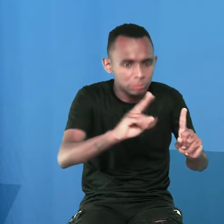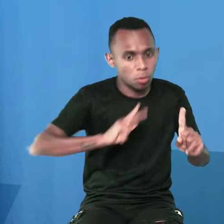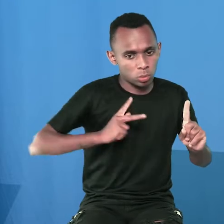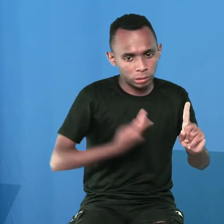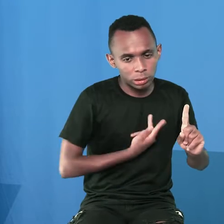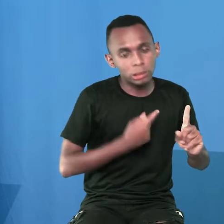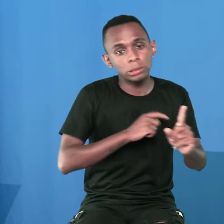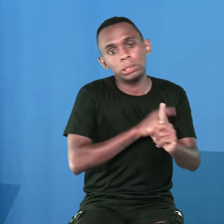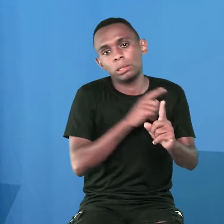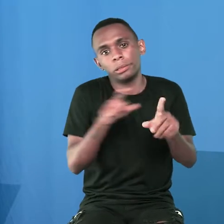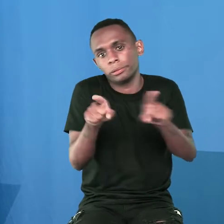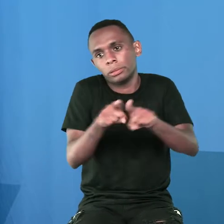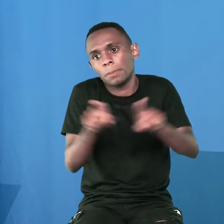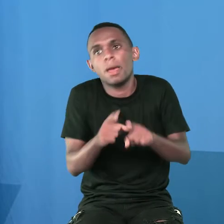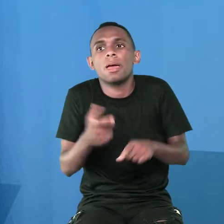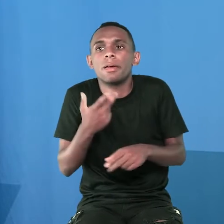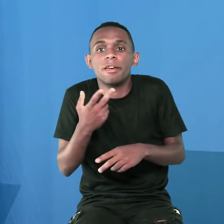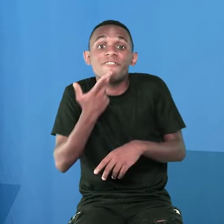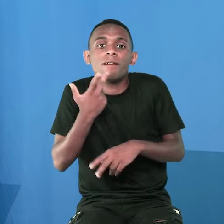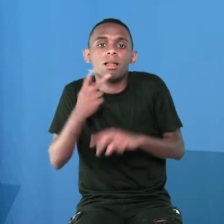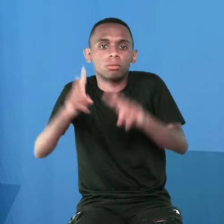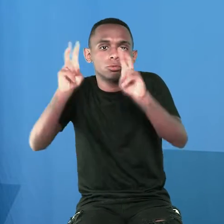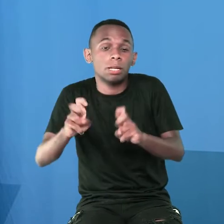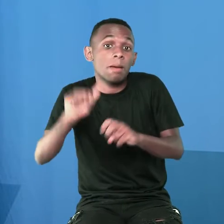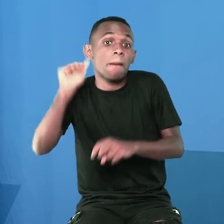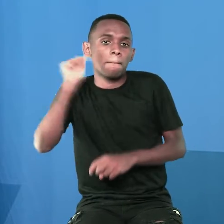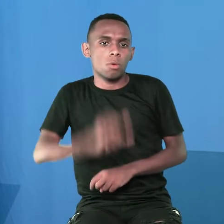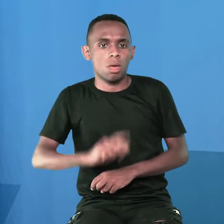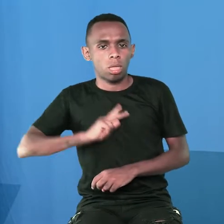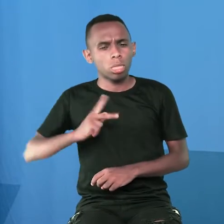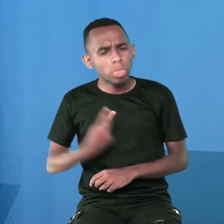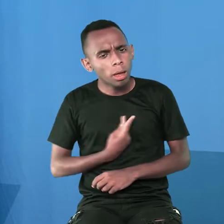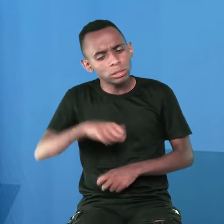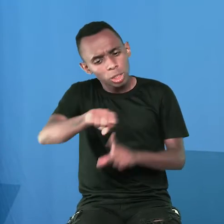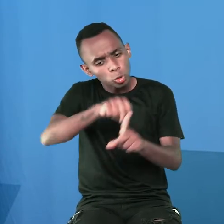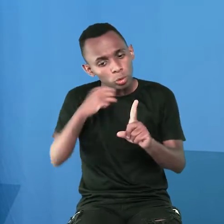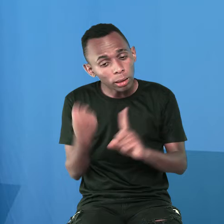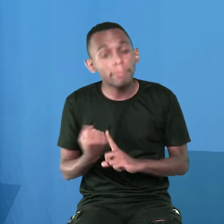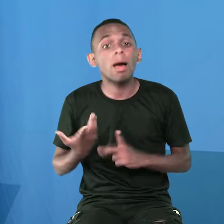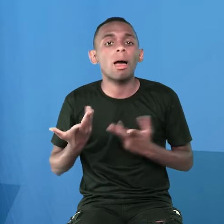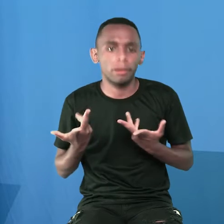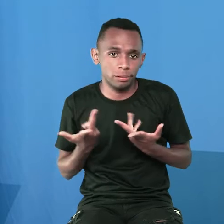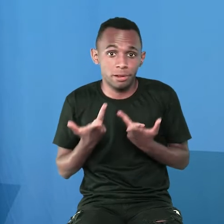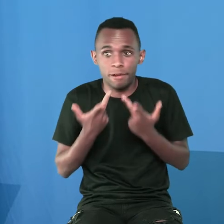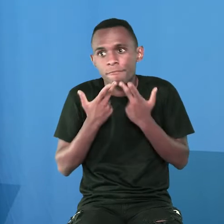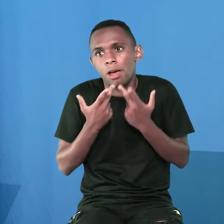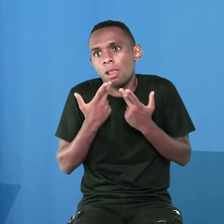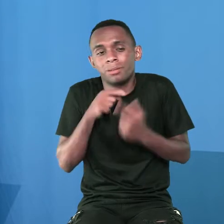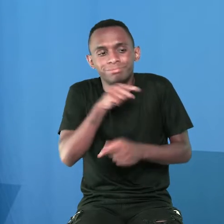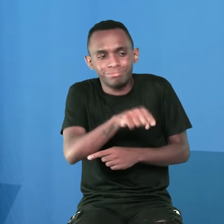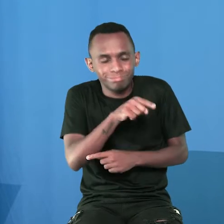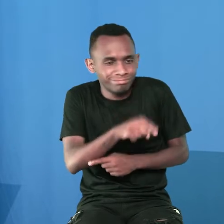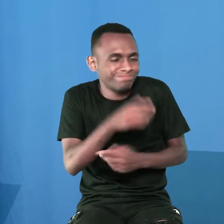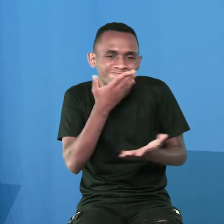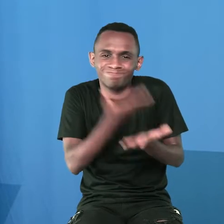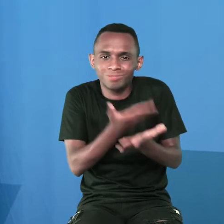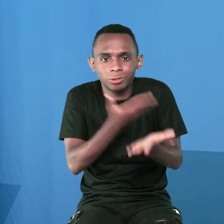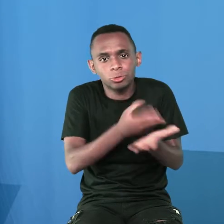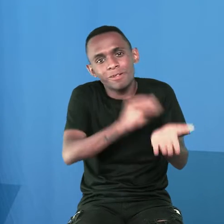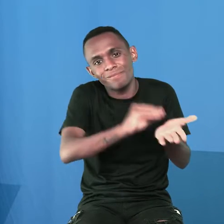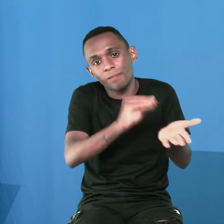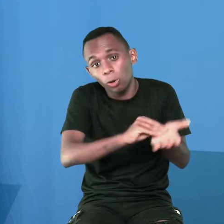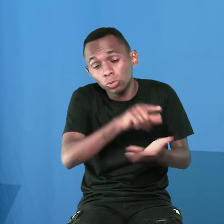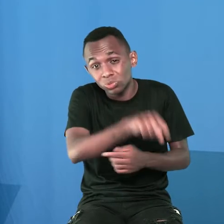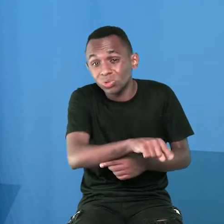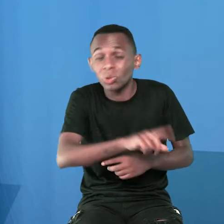a gente está falando da questão da mulher trans, a gente está uhum, falando de uma mulher que não teve tanto estudo também, então tem